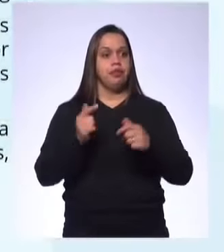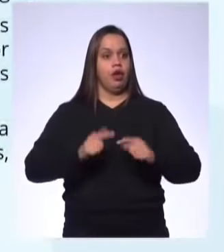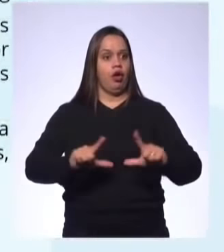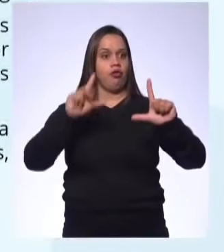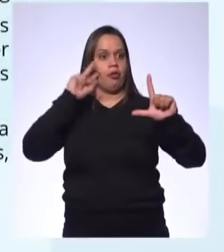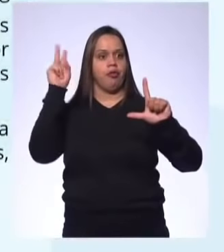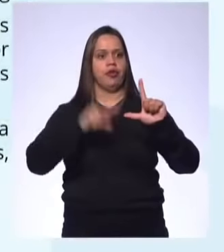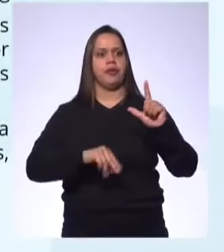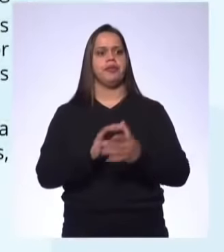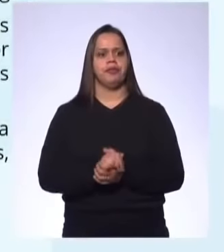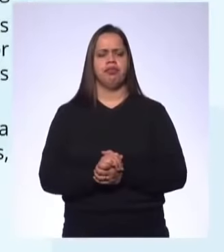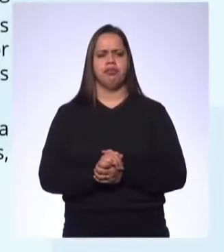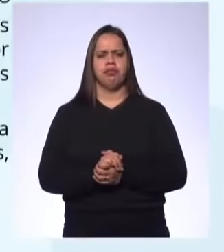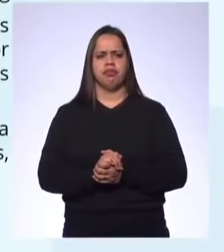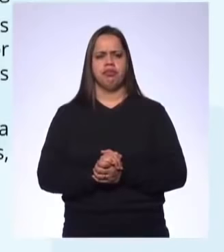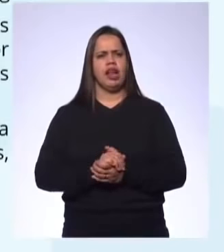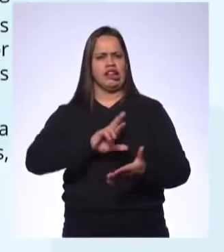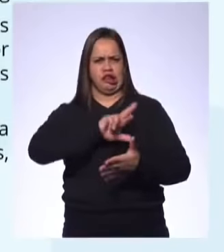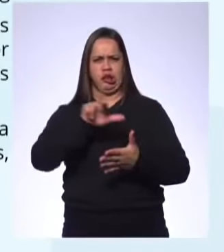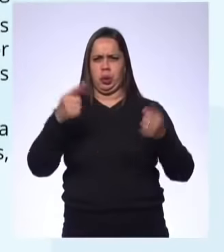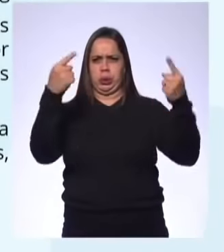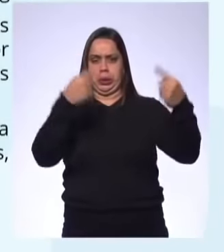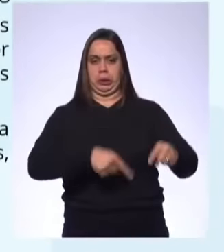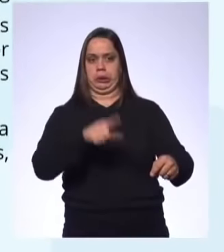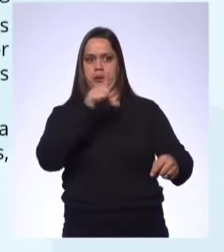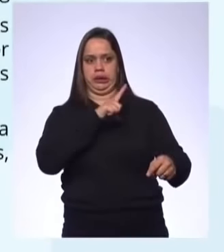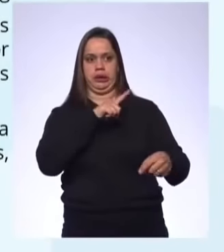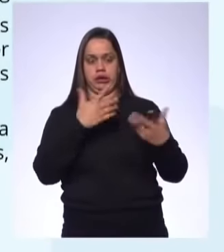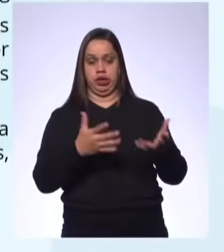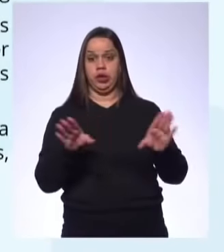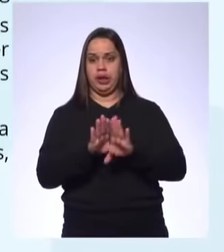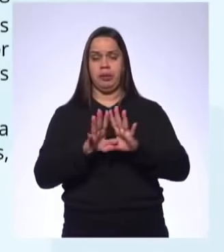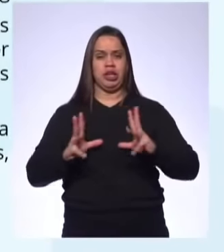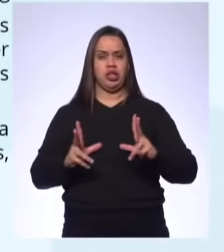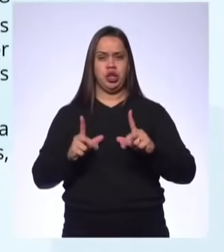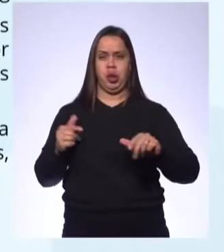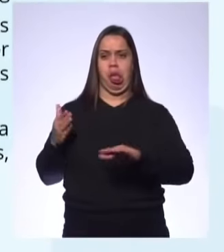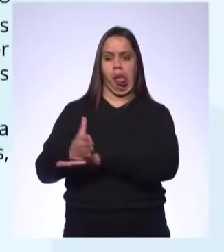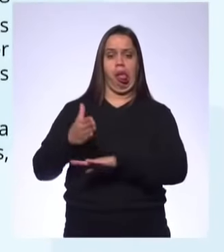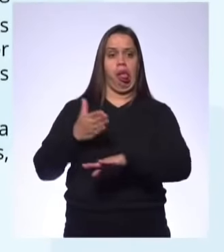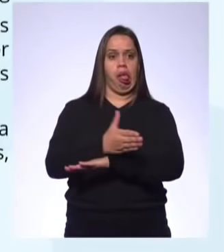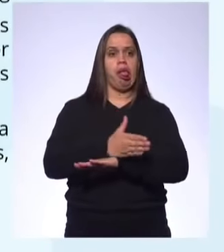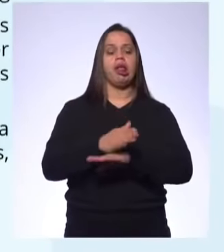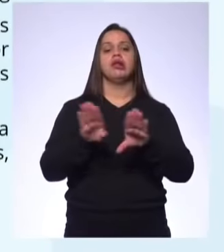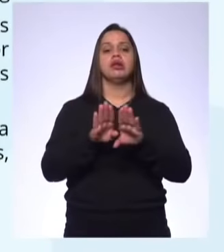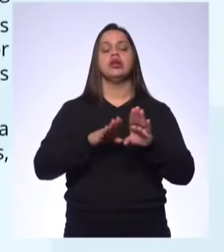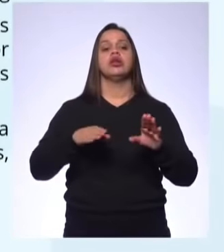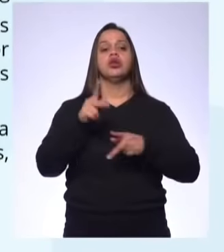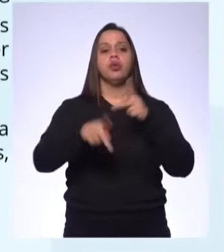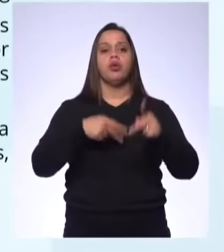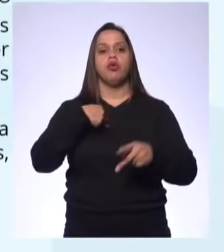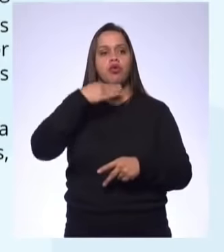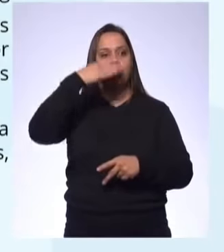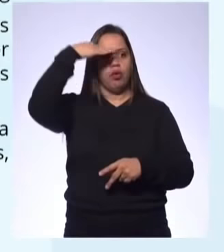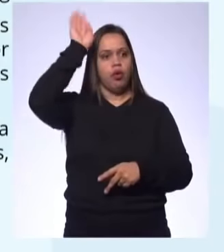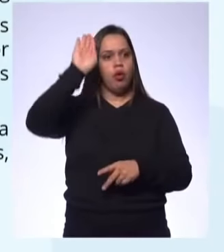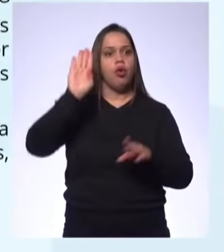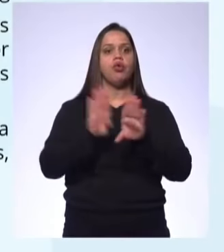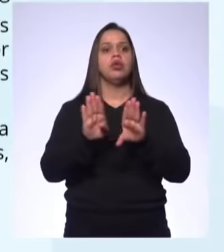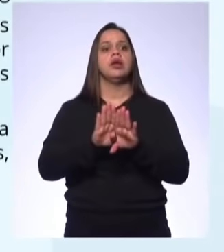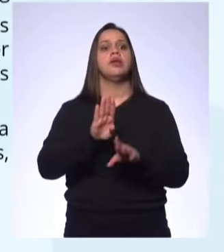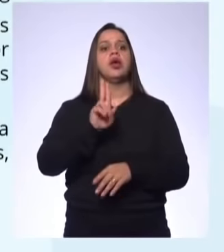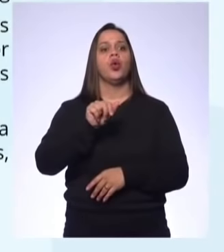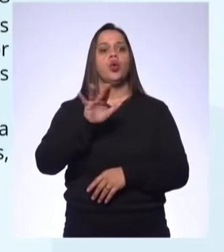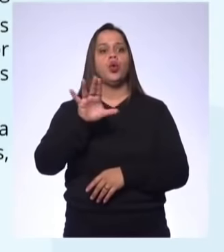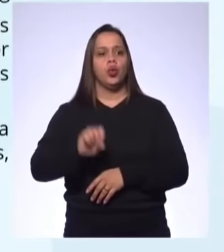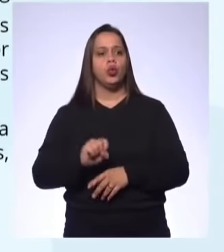tela. Apesar dos desafios e também das invasões dos árabes e dos hunos e dos